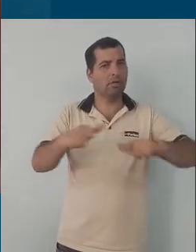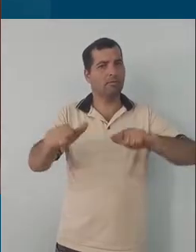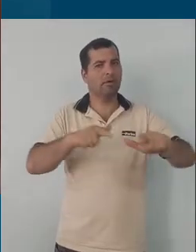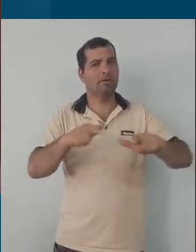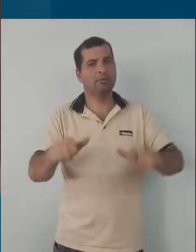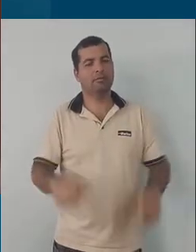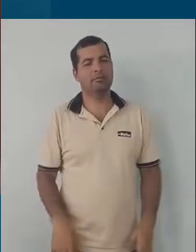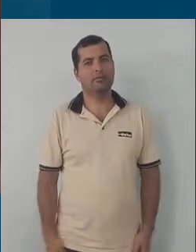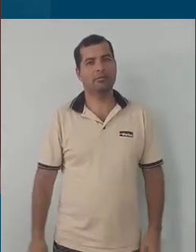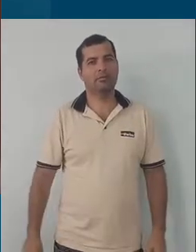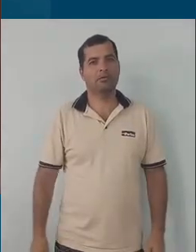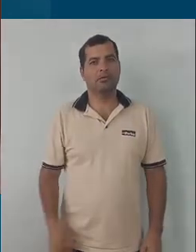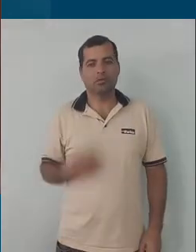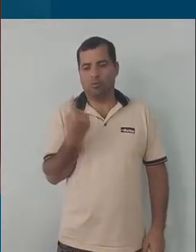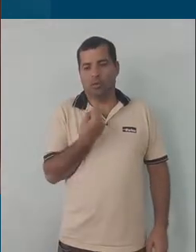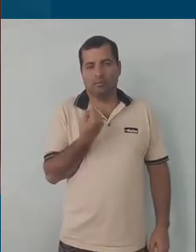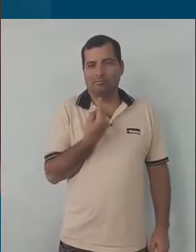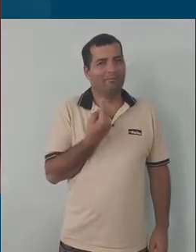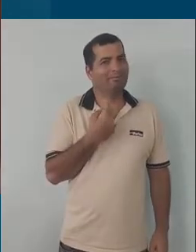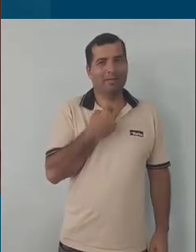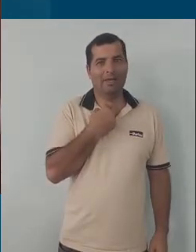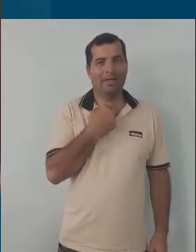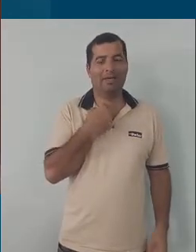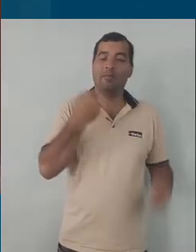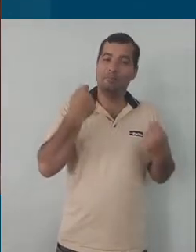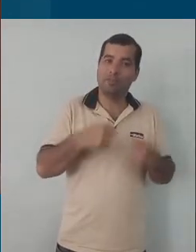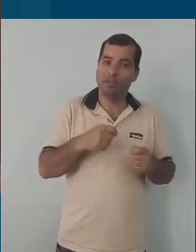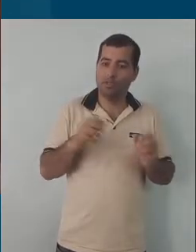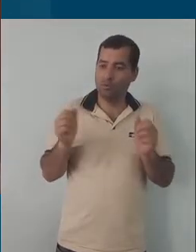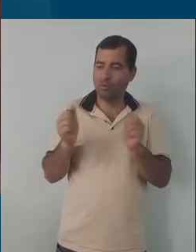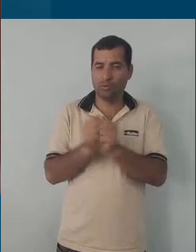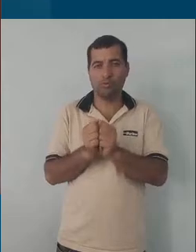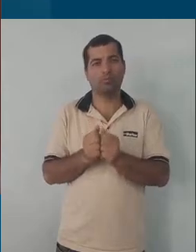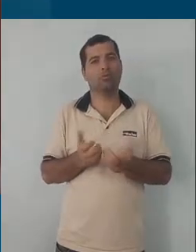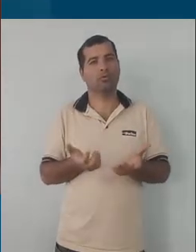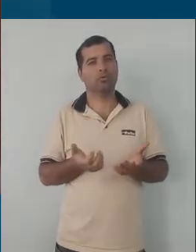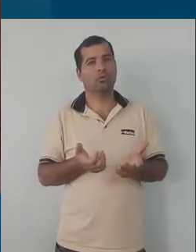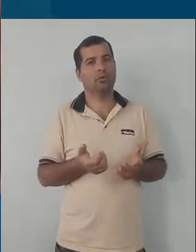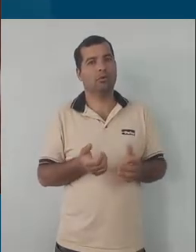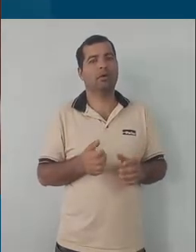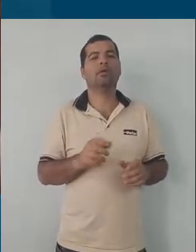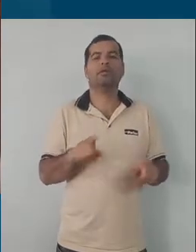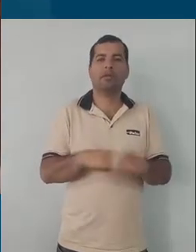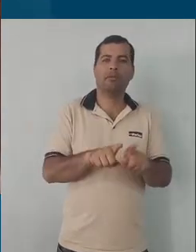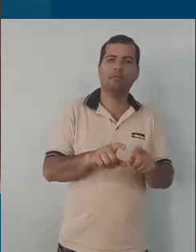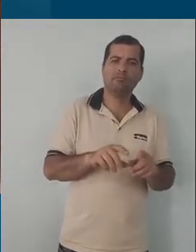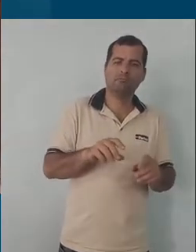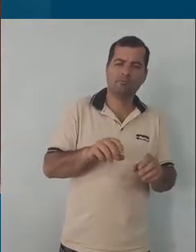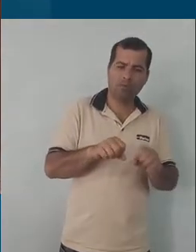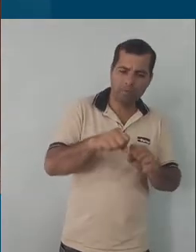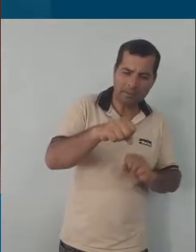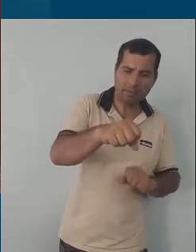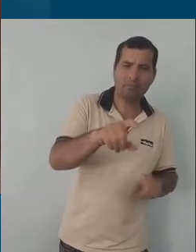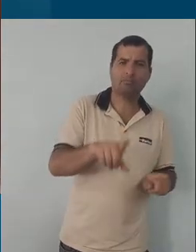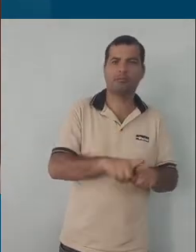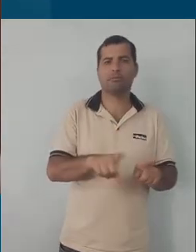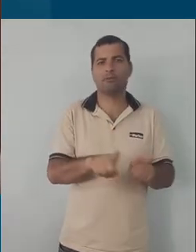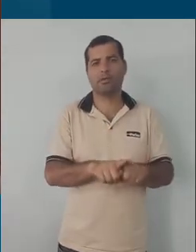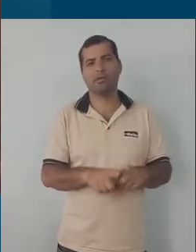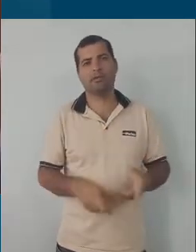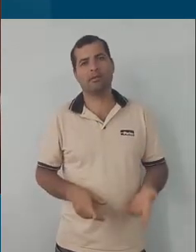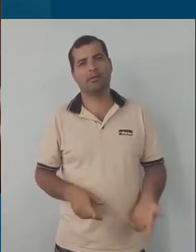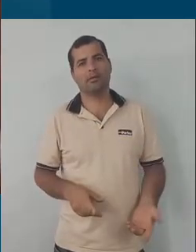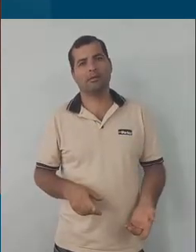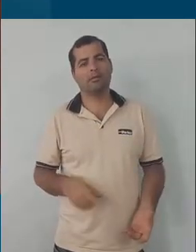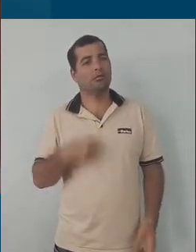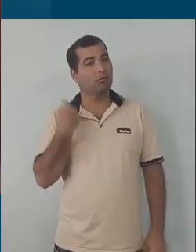isso sozinho, a gente faz isso no coletivo, a gente faz isso com formação, mas a gente precisa ter isso como horizonte, né?